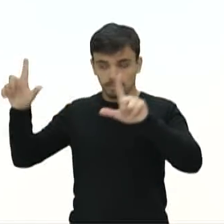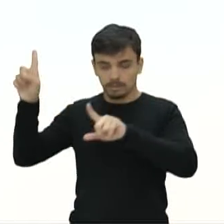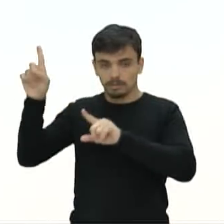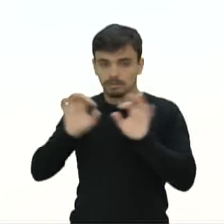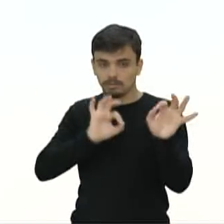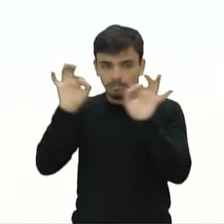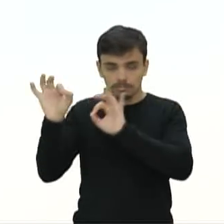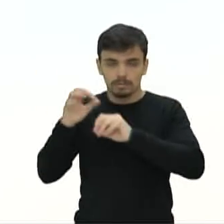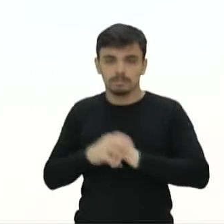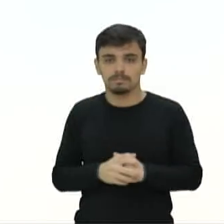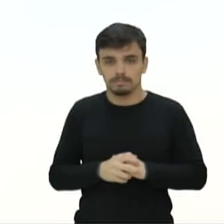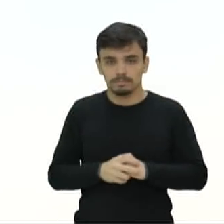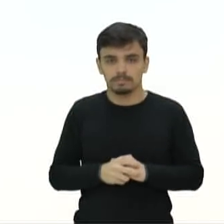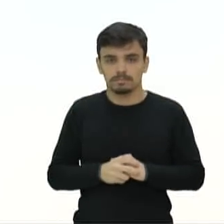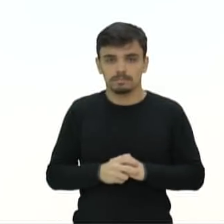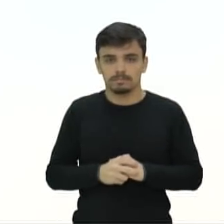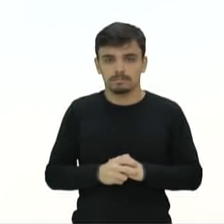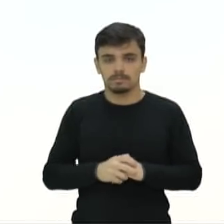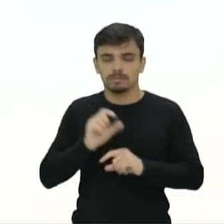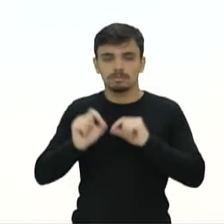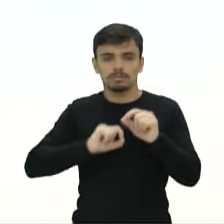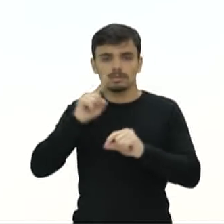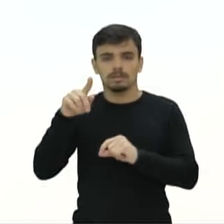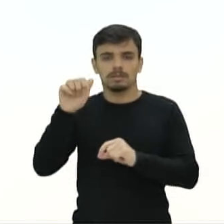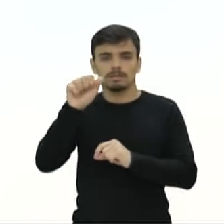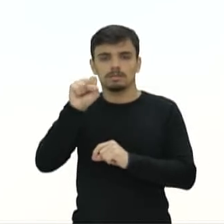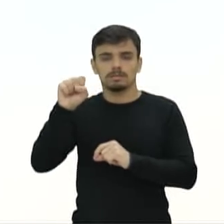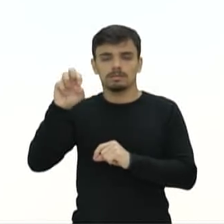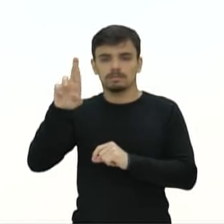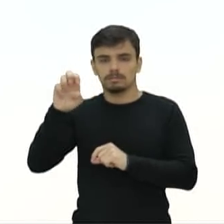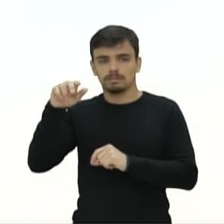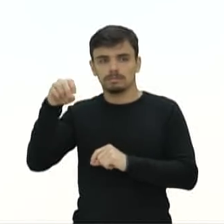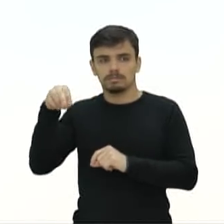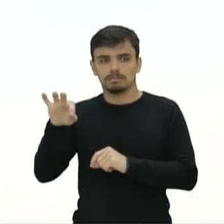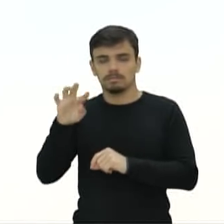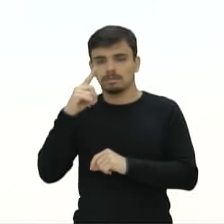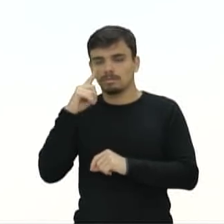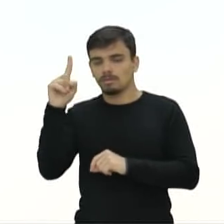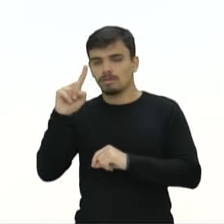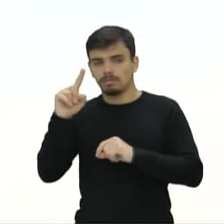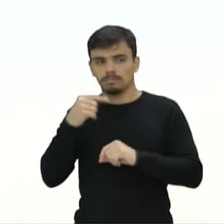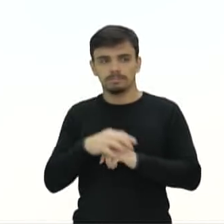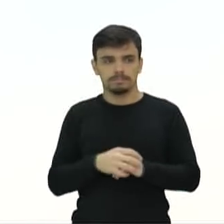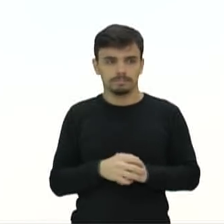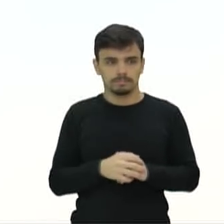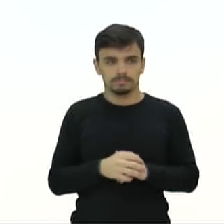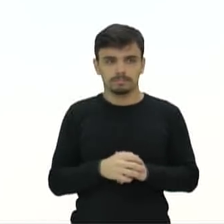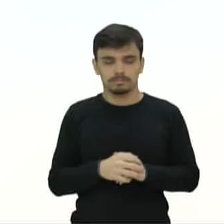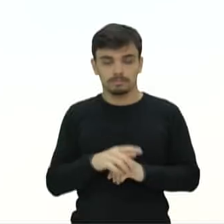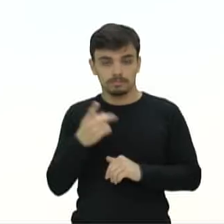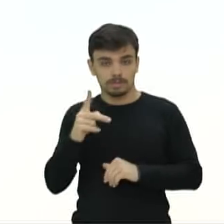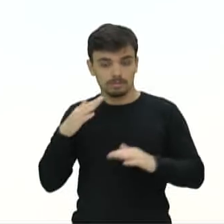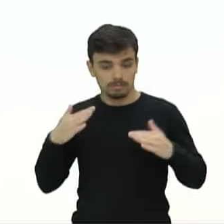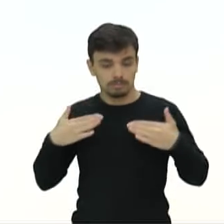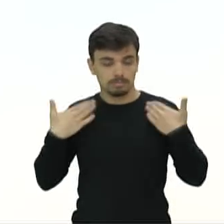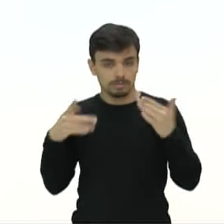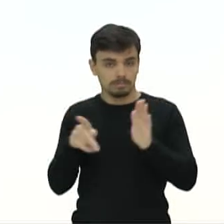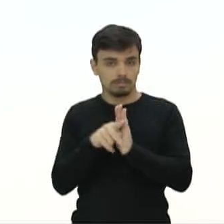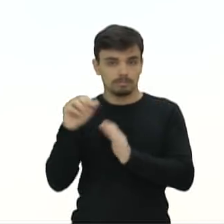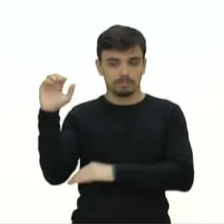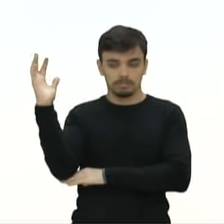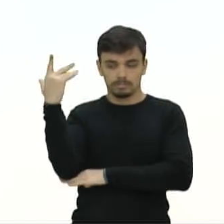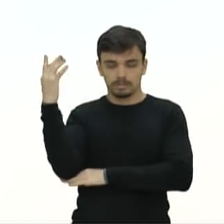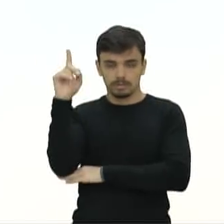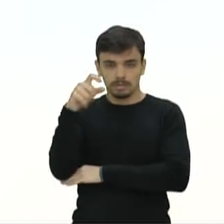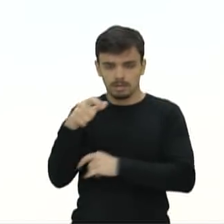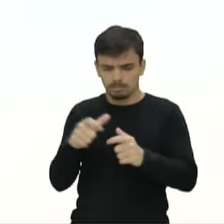acompanhar aqui, ó. O que é o assoreamento? Acúmulo de sedimentos em ambientes aquáticos. Seus impactos para o meio ambiente